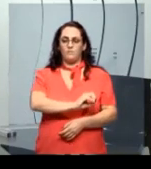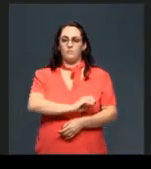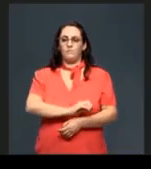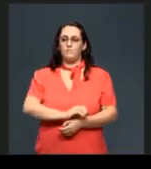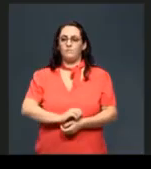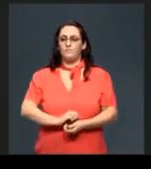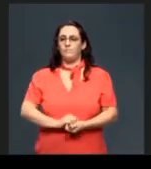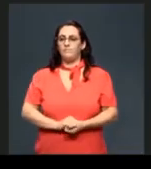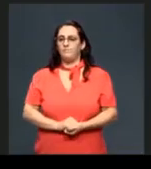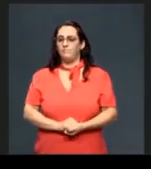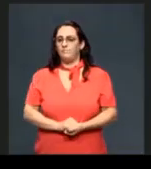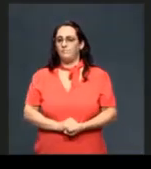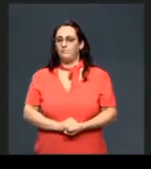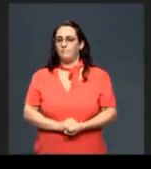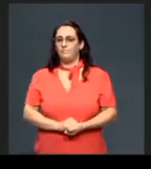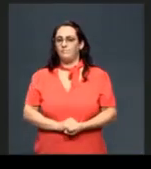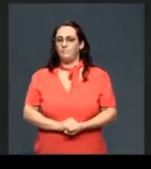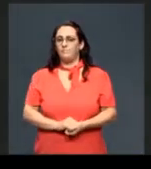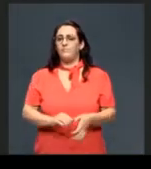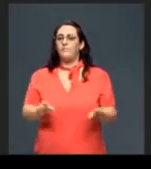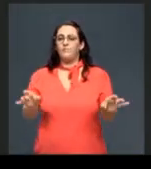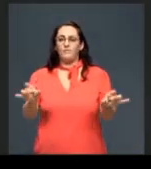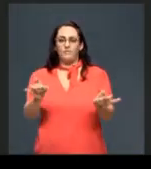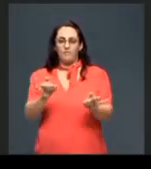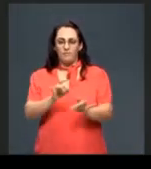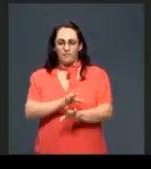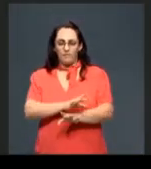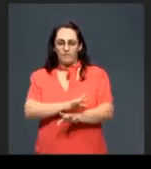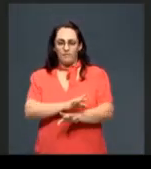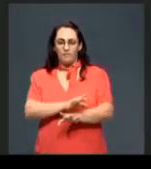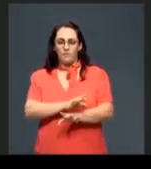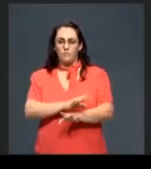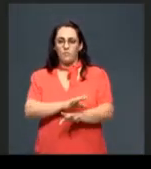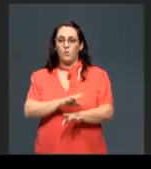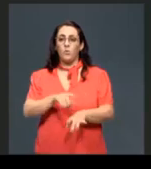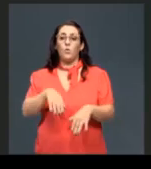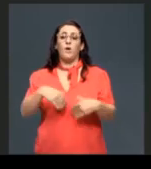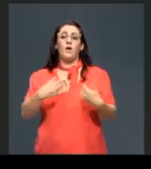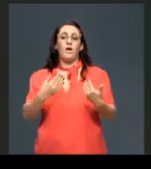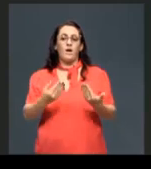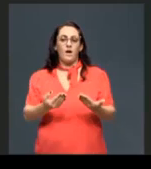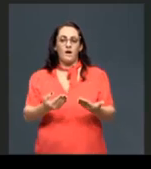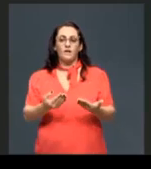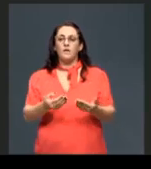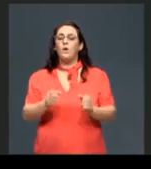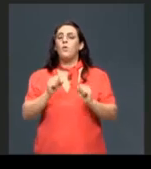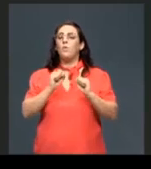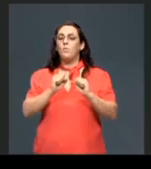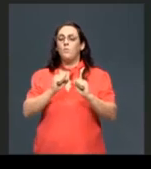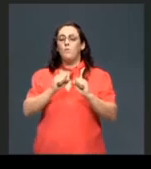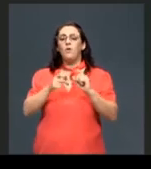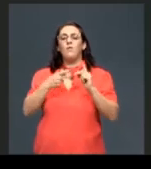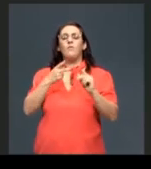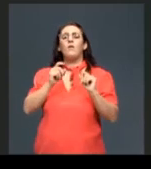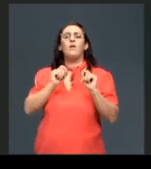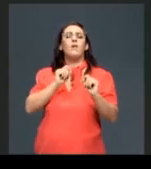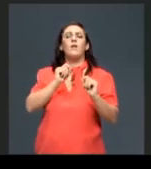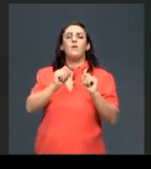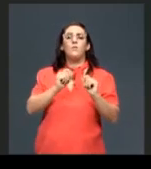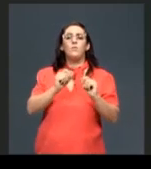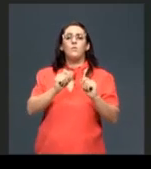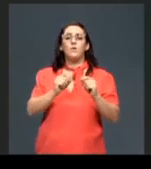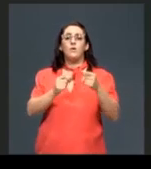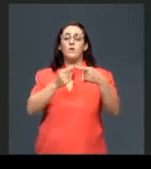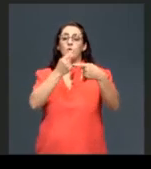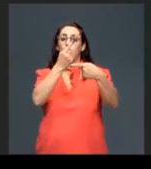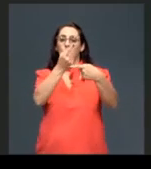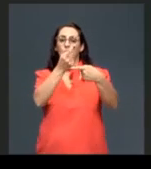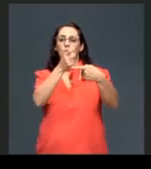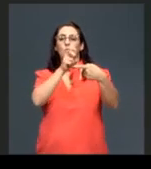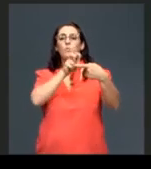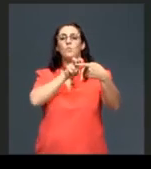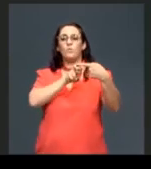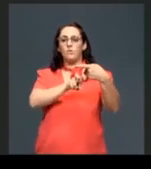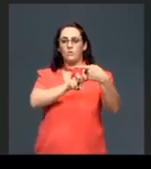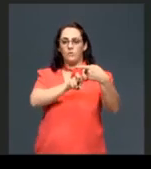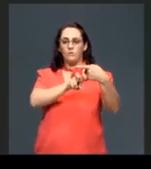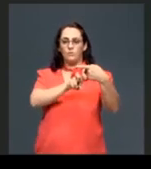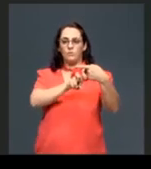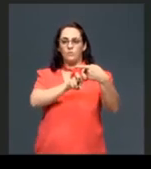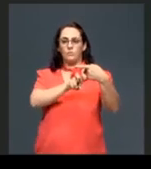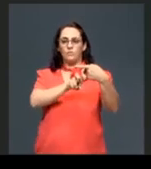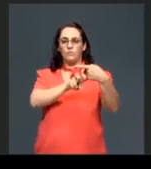resto zero, acabou a divisão. Então 1/5, eu posso dizer que 1/5... Vamos preservar a área. Sim,